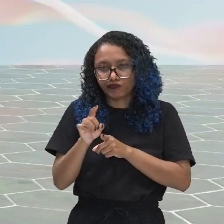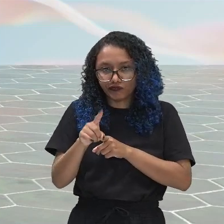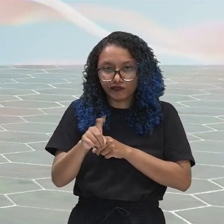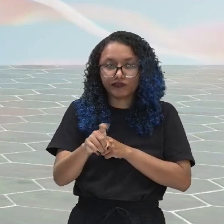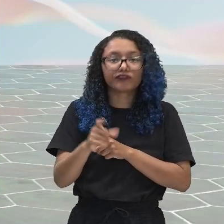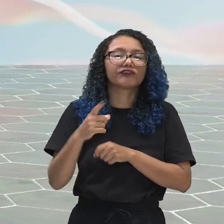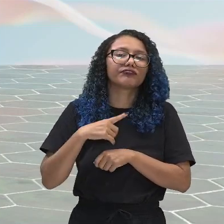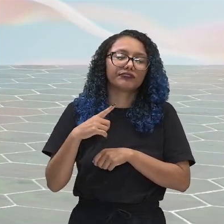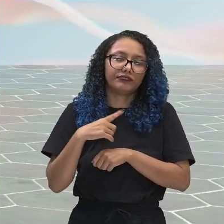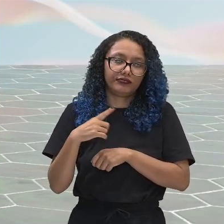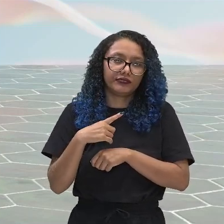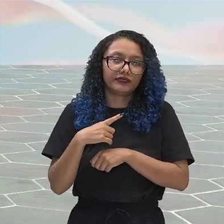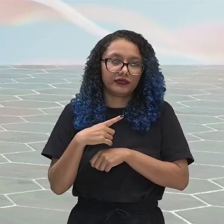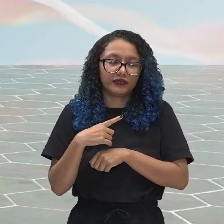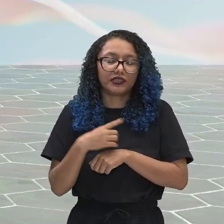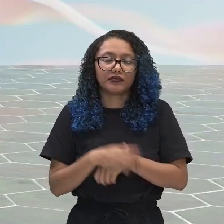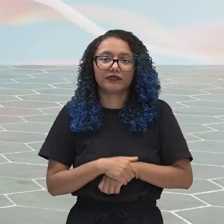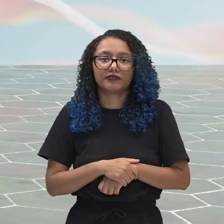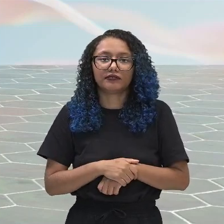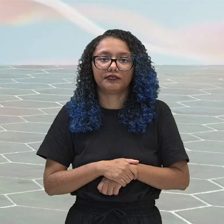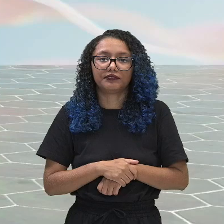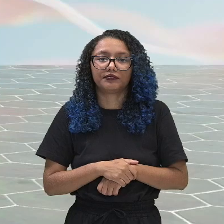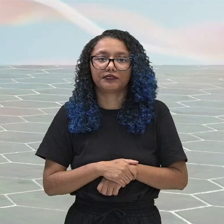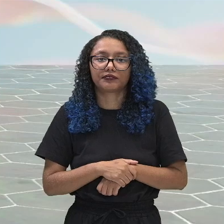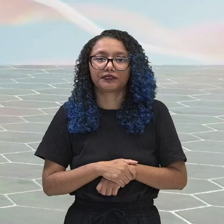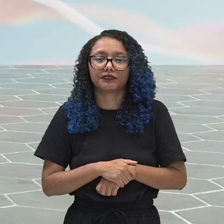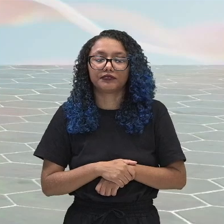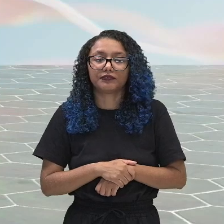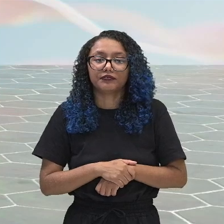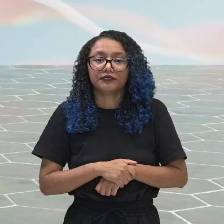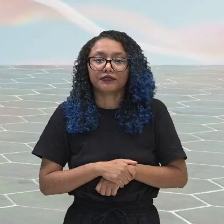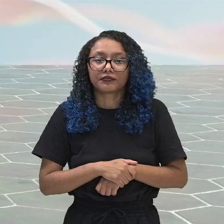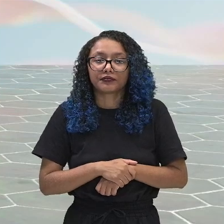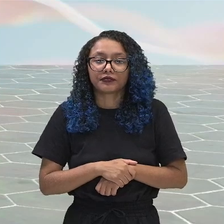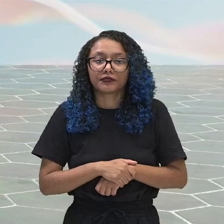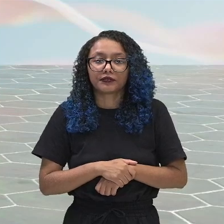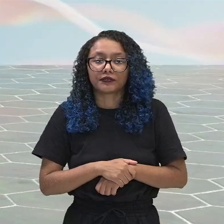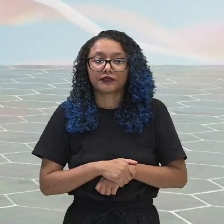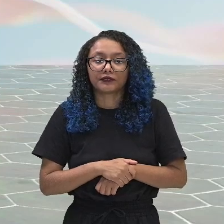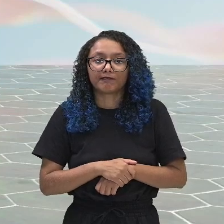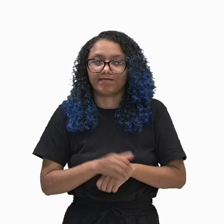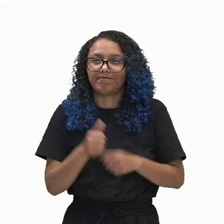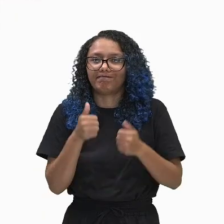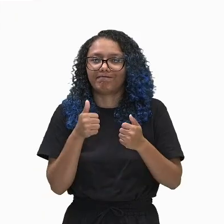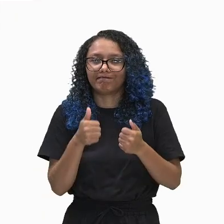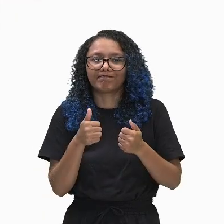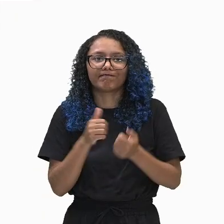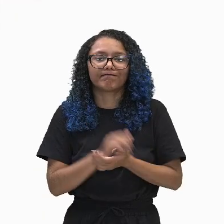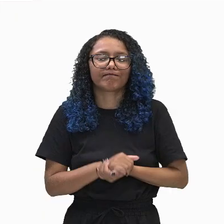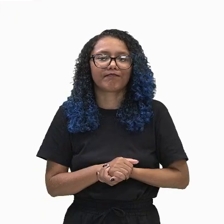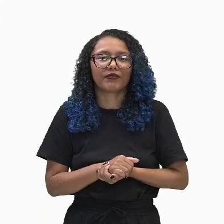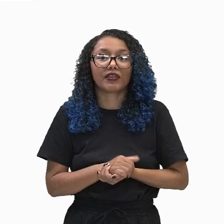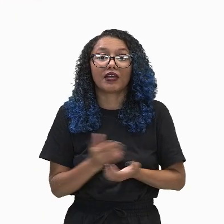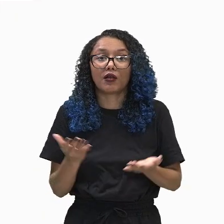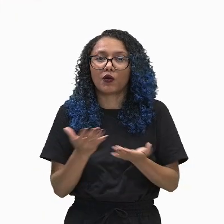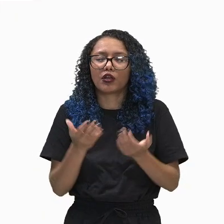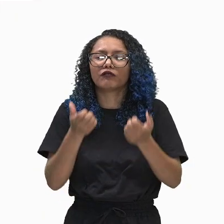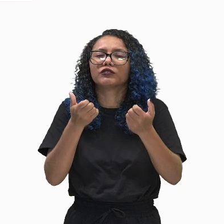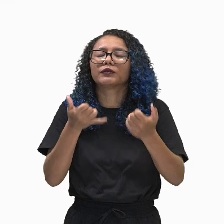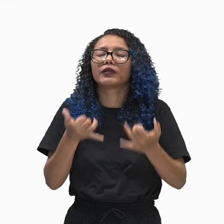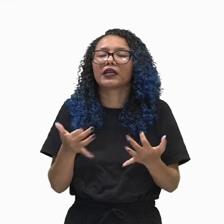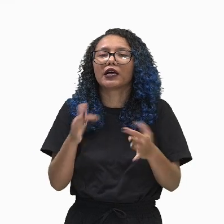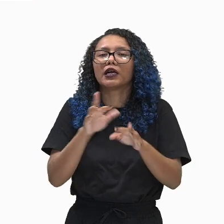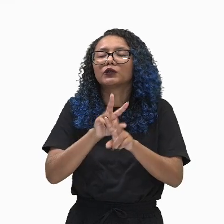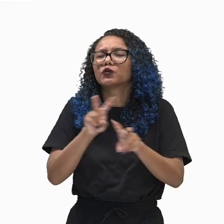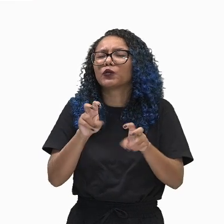de fecundação e reprodução da espécie humana, ok? Vamos falar agora um pouco das doenças, e